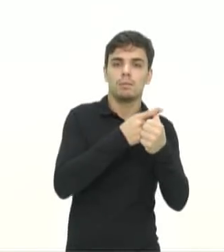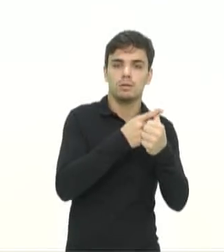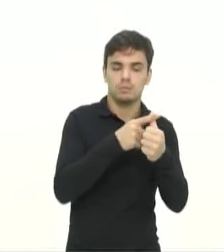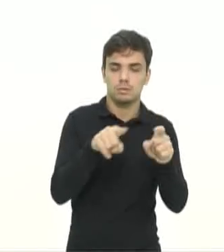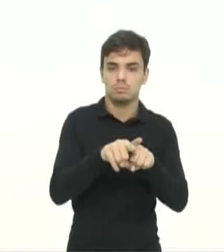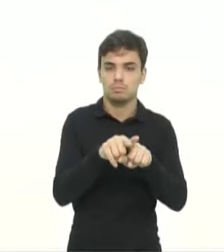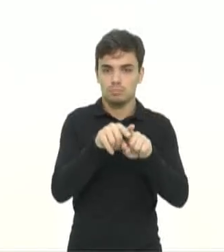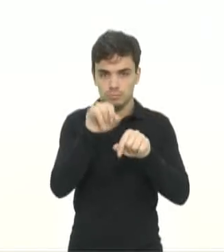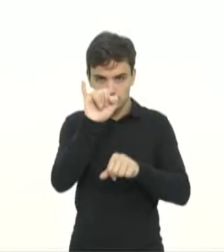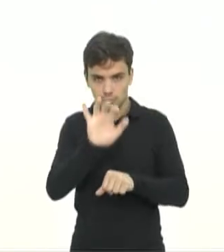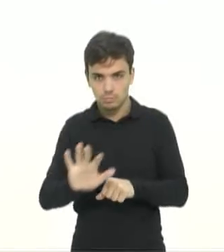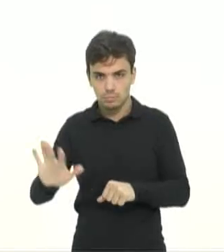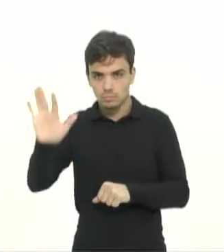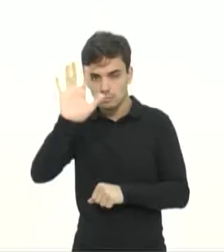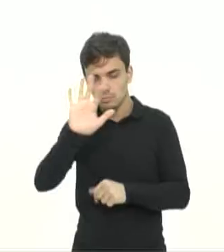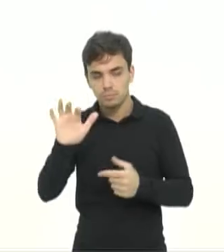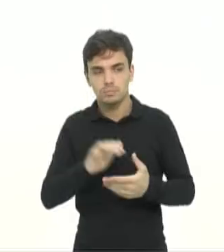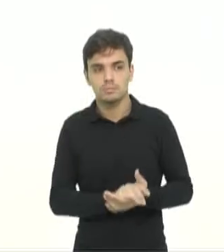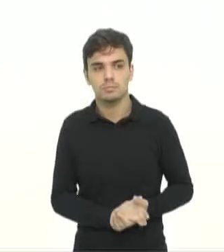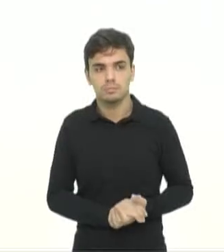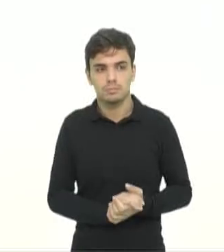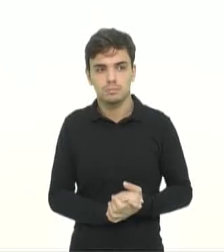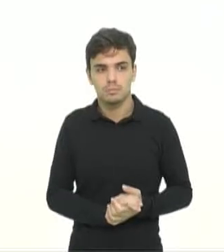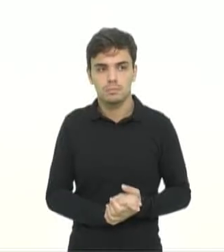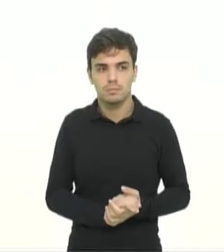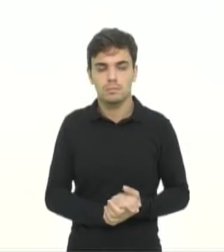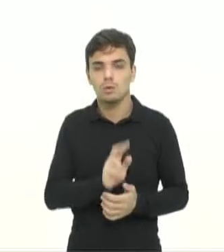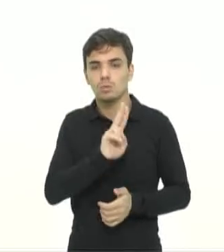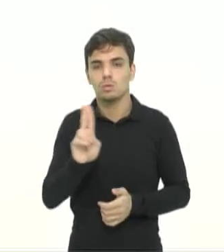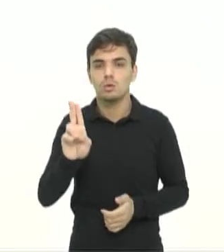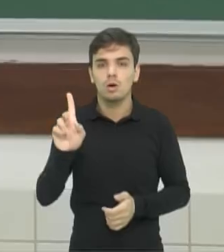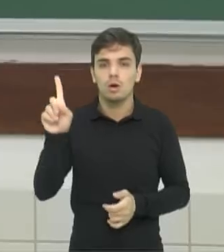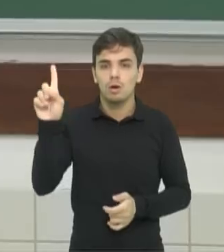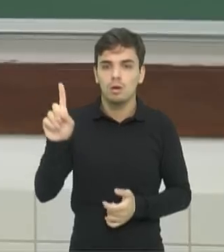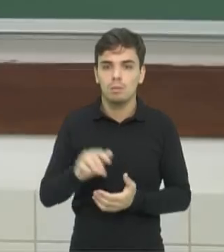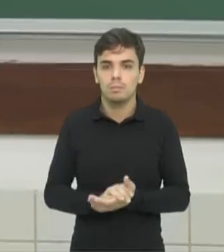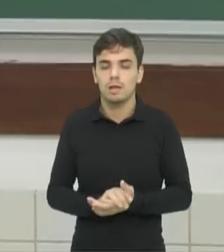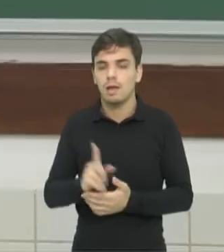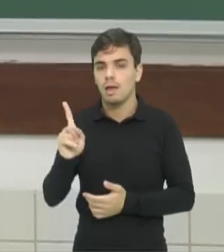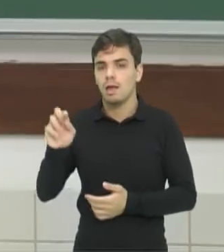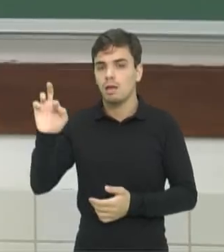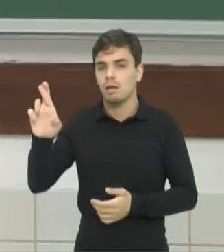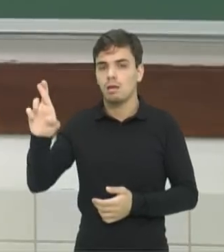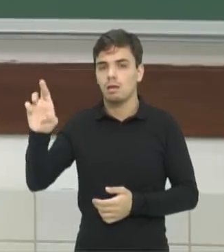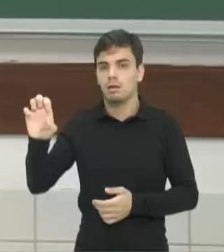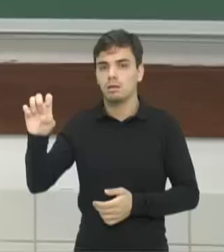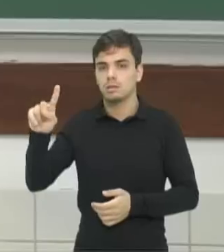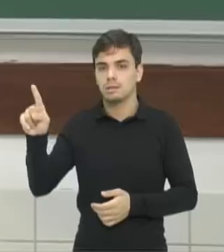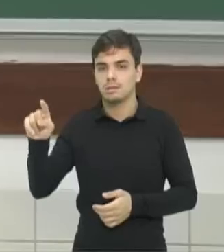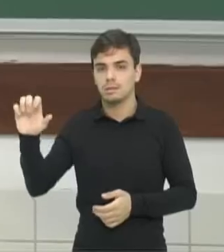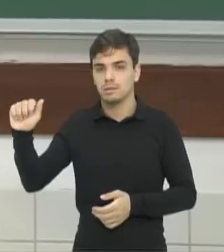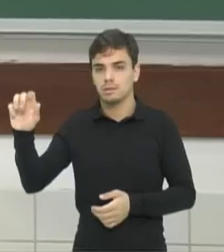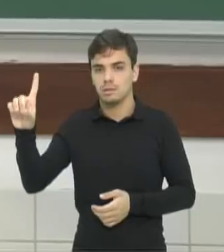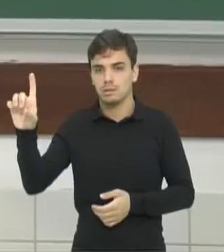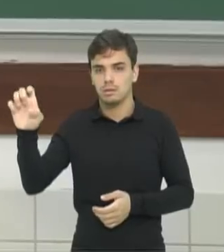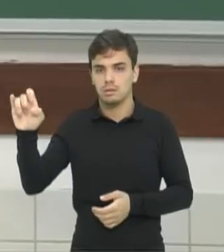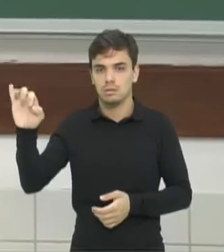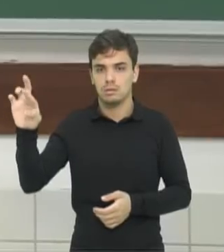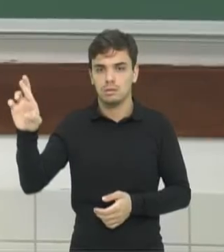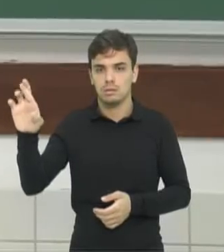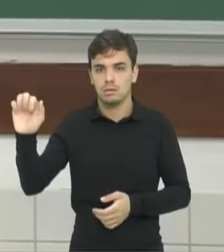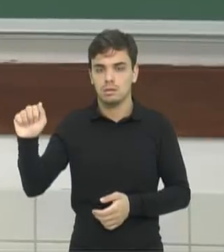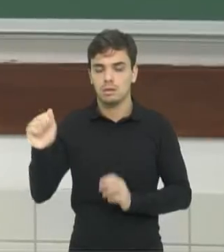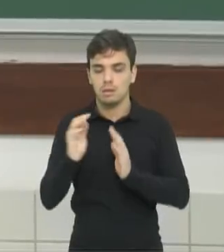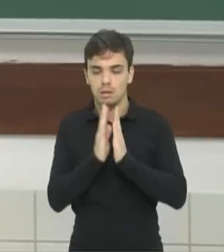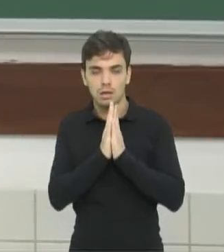na imagem. Aqui, no caso, o nome é a rezadeira, né? Então, imagine, gente, ele também utiliza